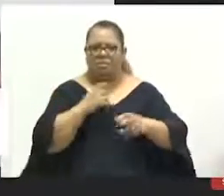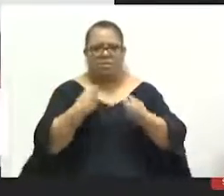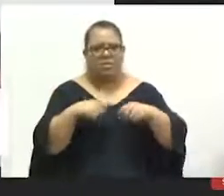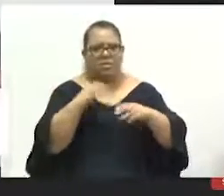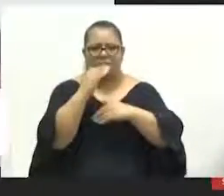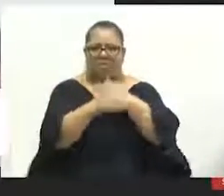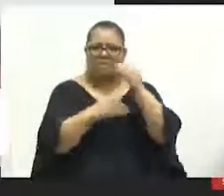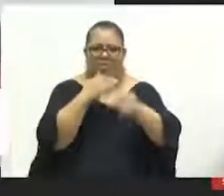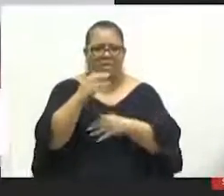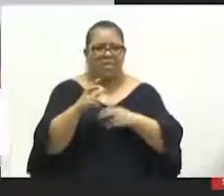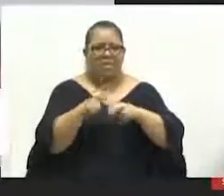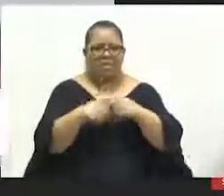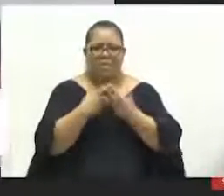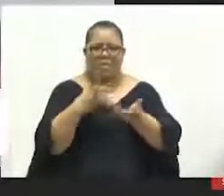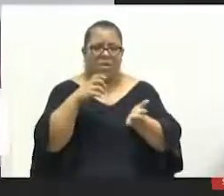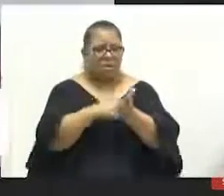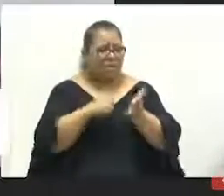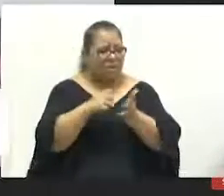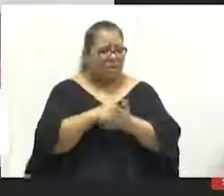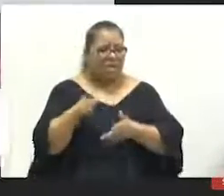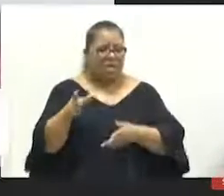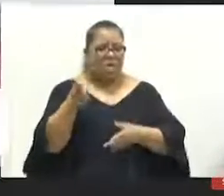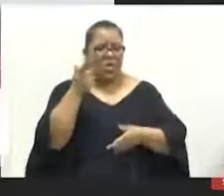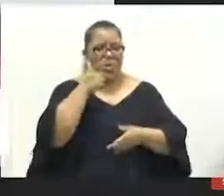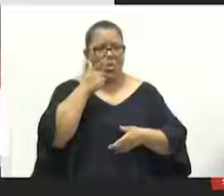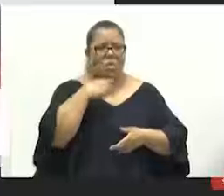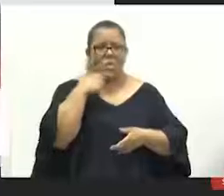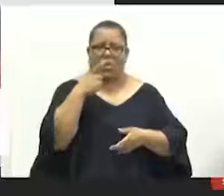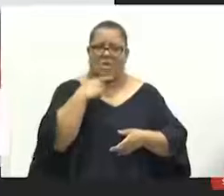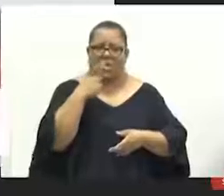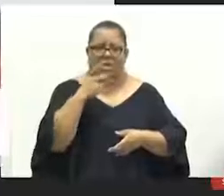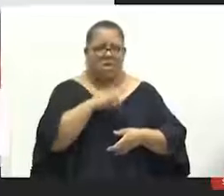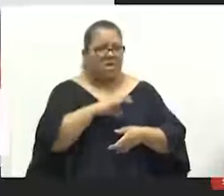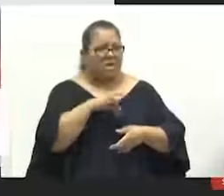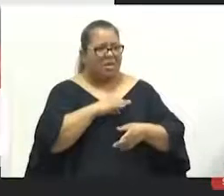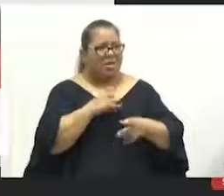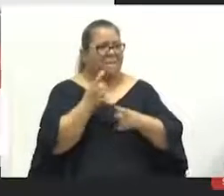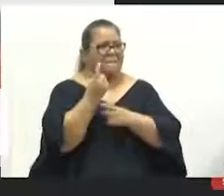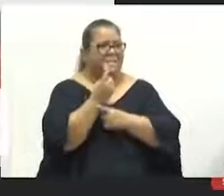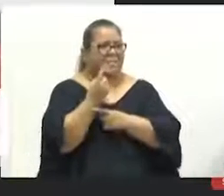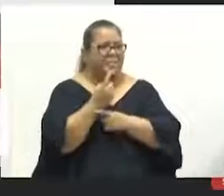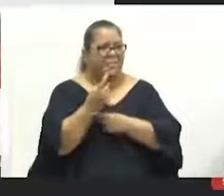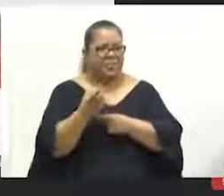dessa regulação, porque isso quem ganha vai ser os pacientes. Os pacientes vão ganhar, primeiro,